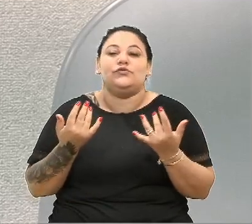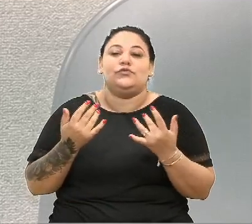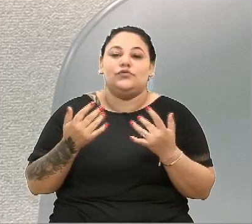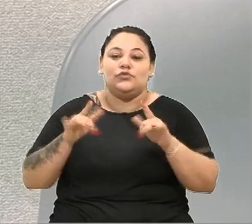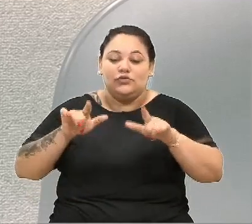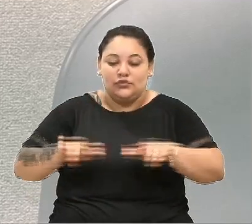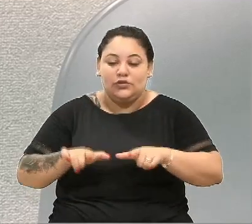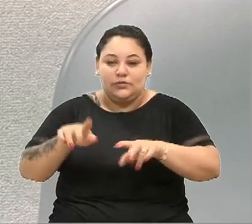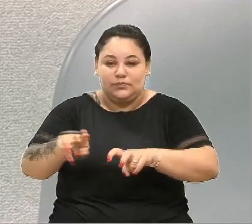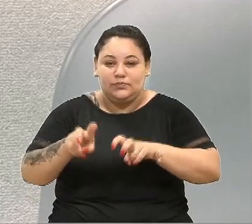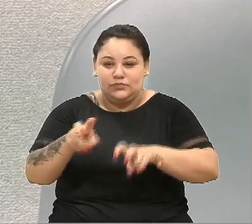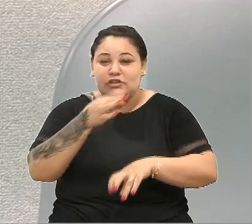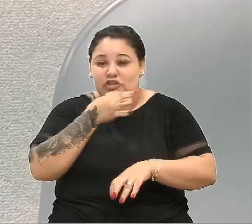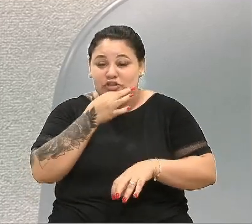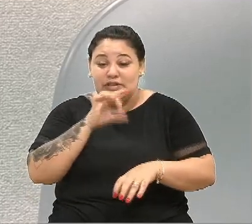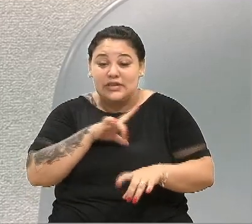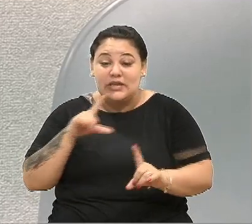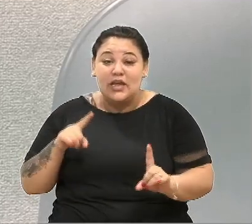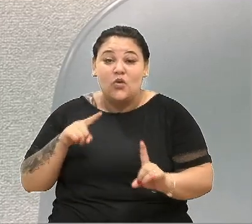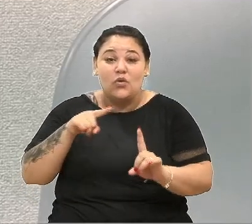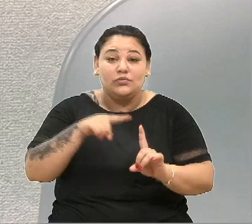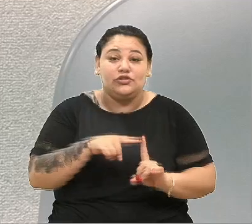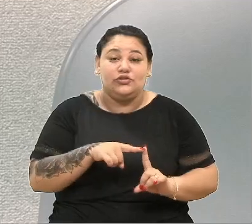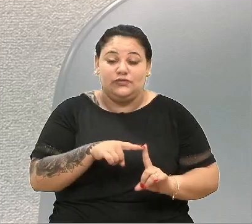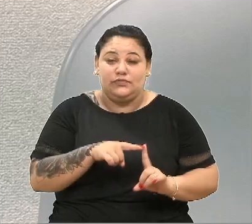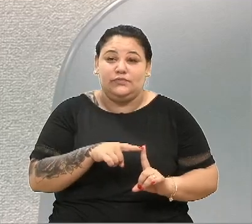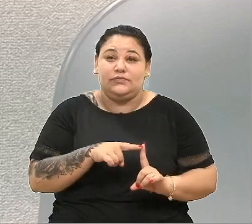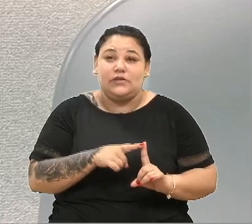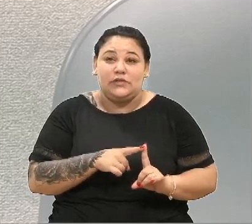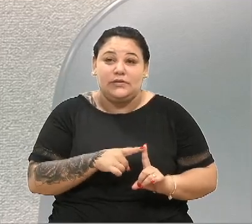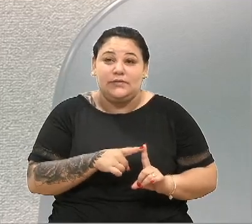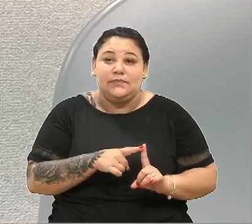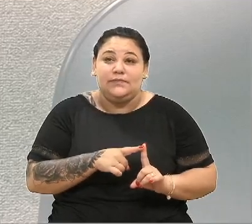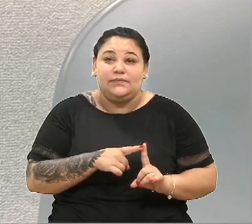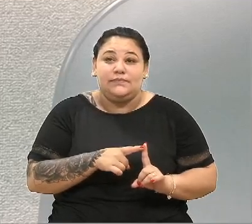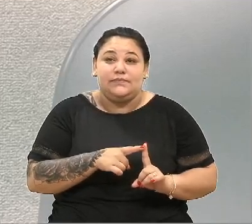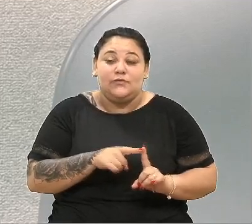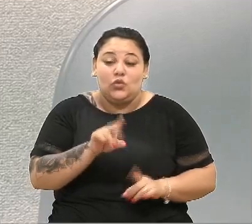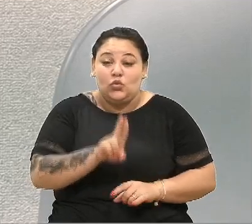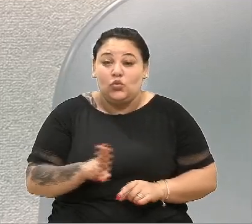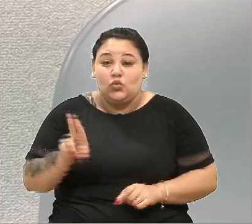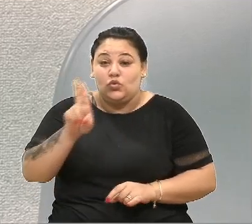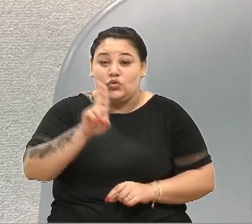Caxiense tem por objetivo estimular o uso